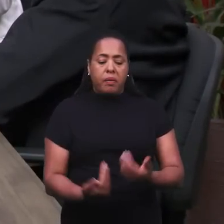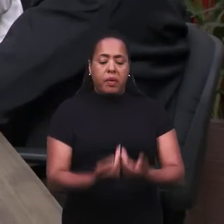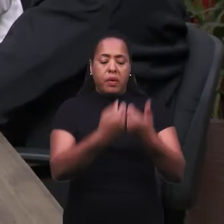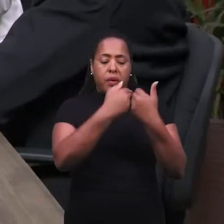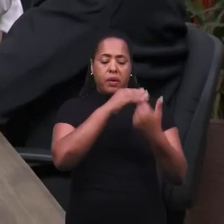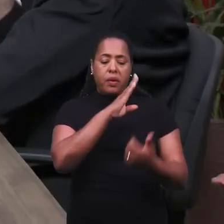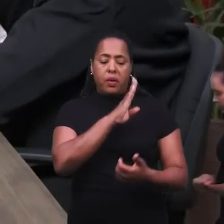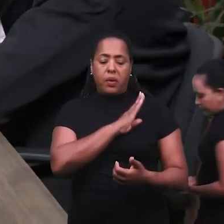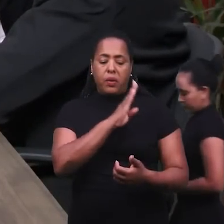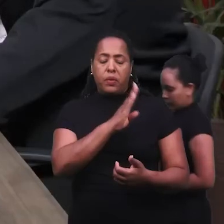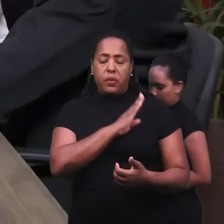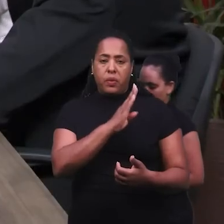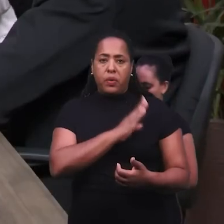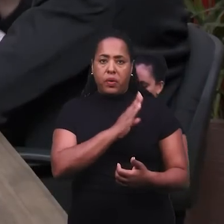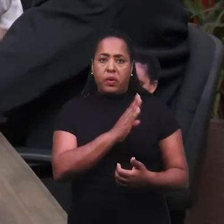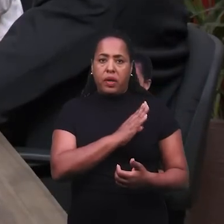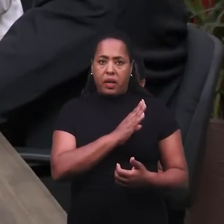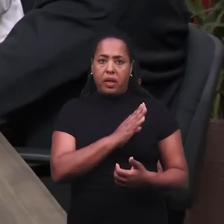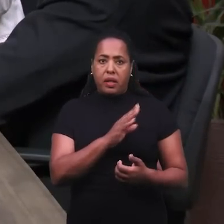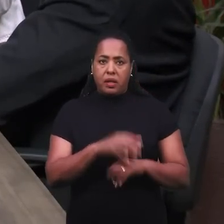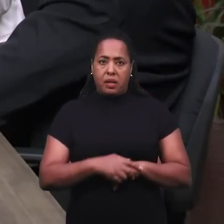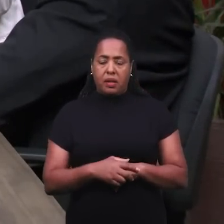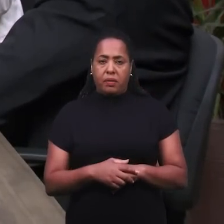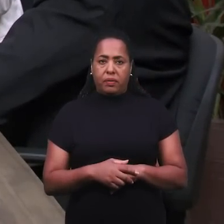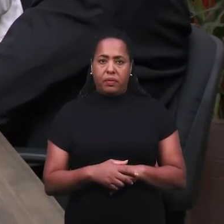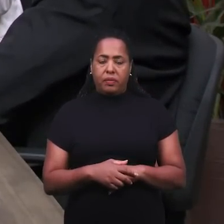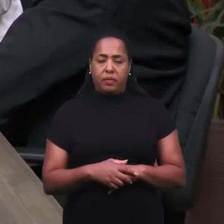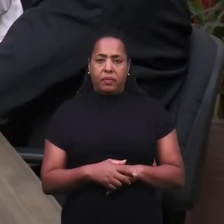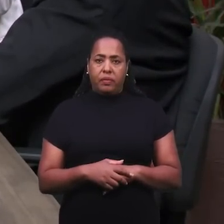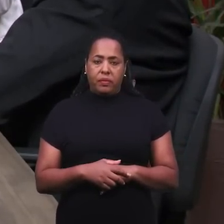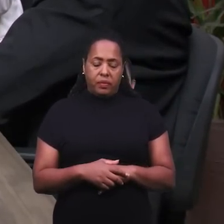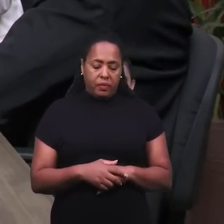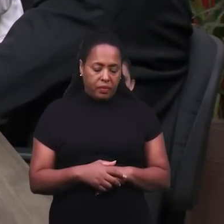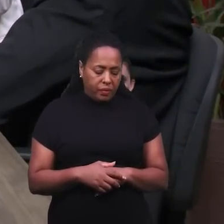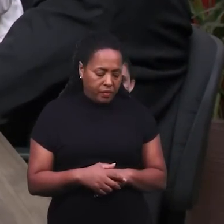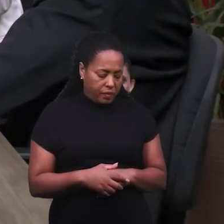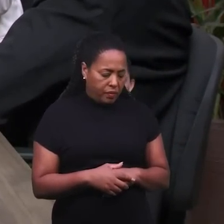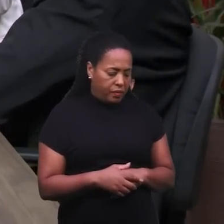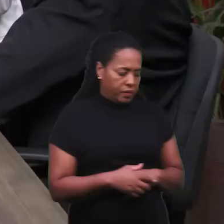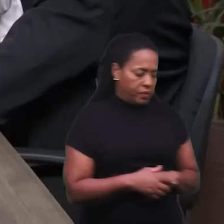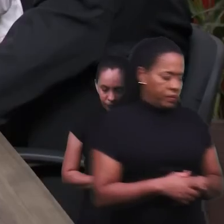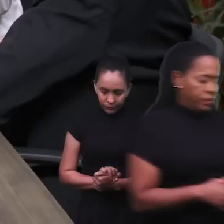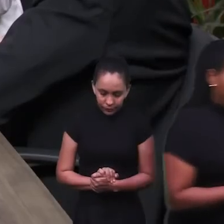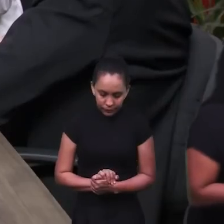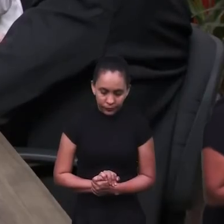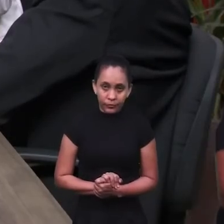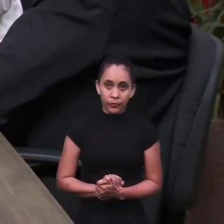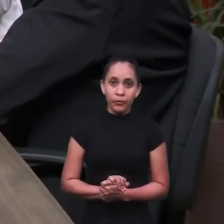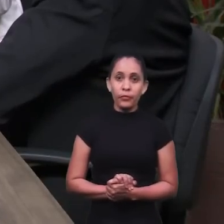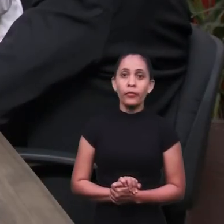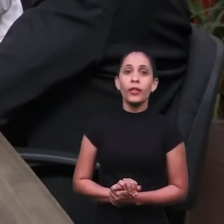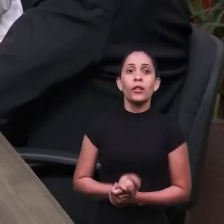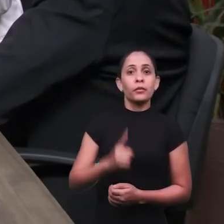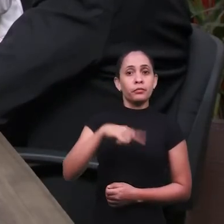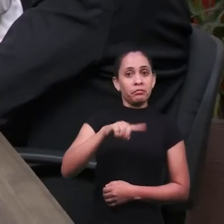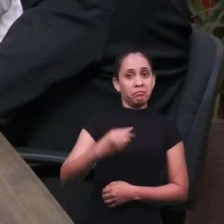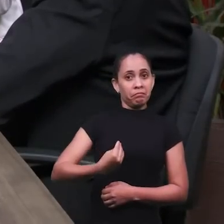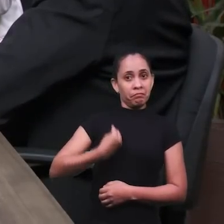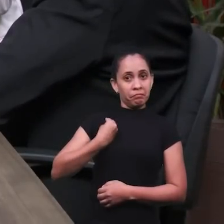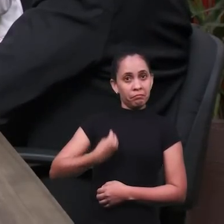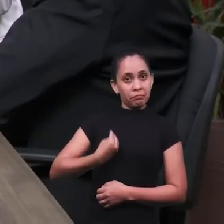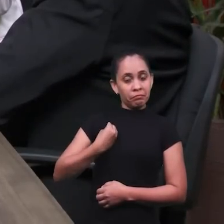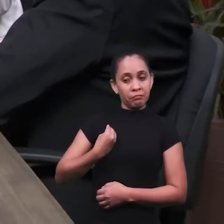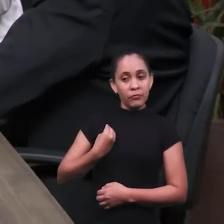teu coração também e ata o teu pescoço. Ele diz assim, porque quando